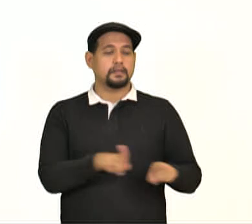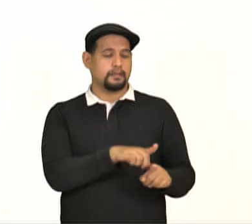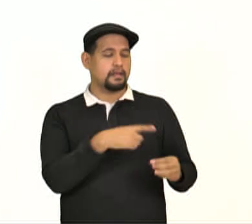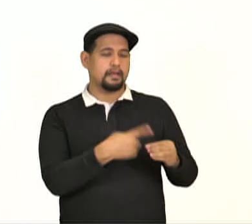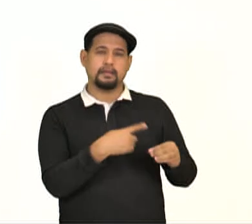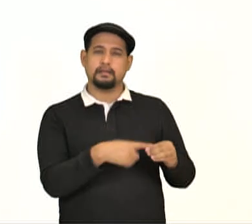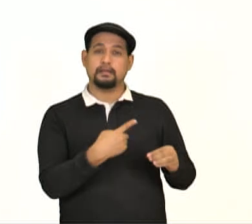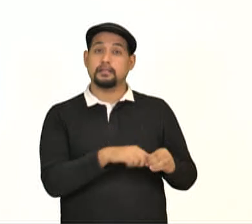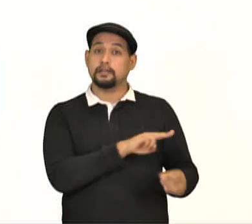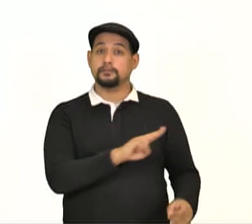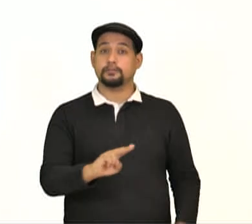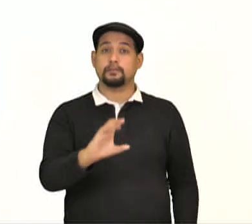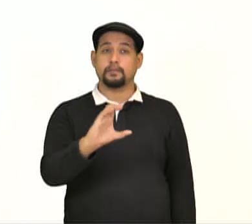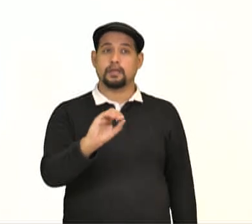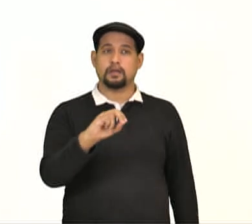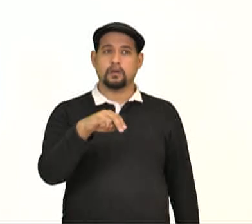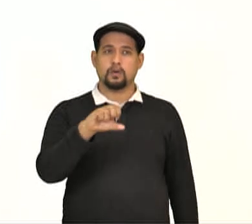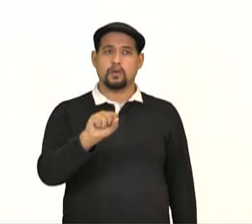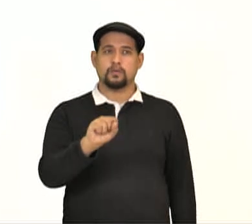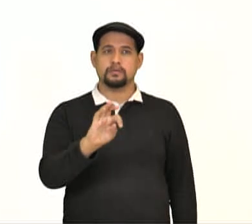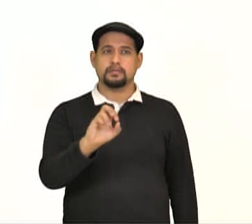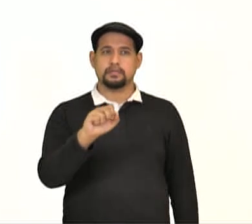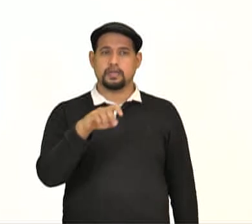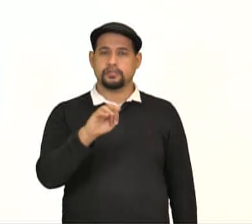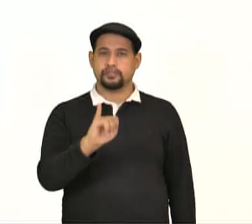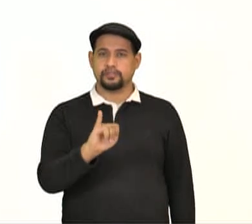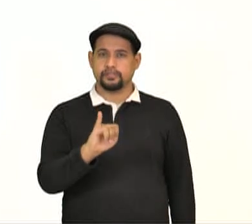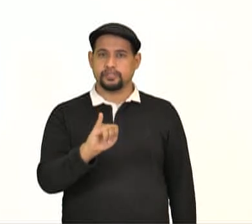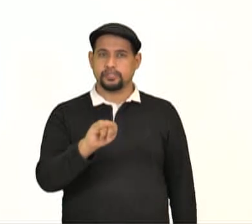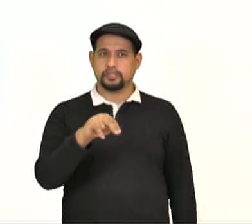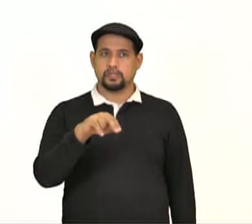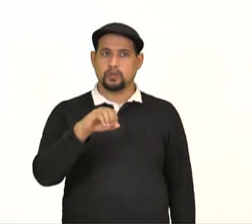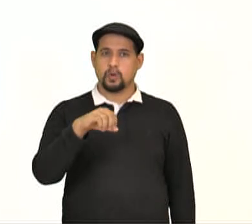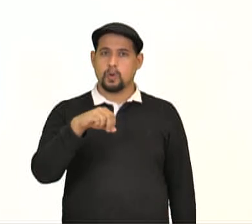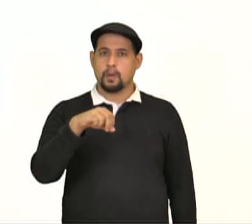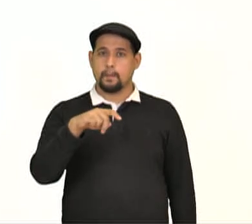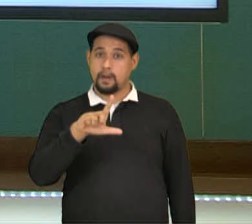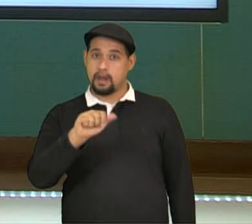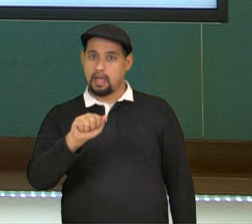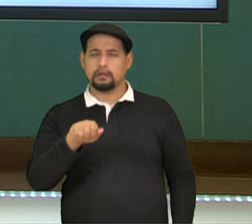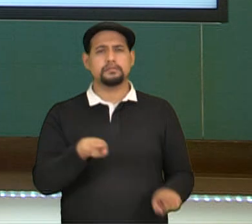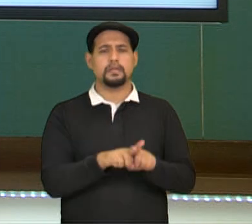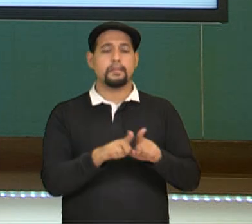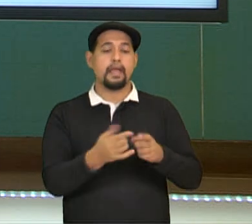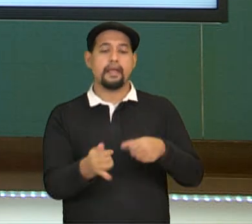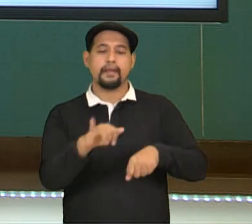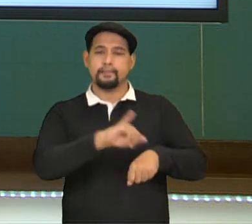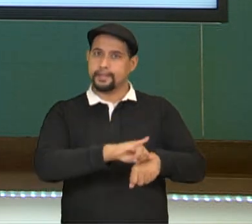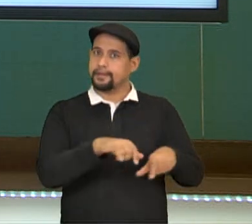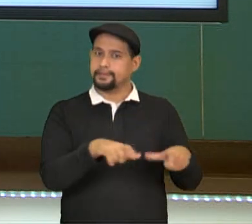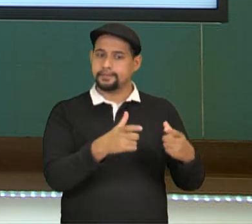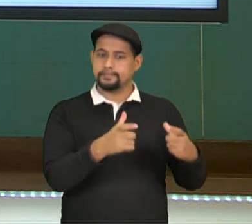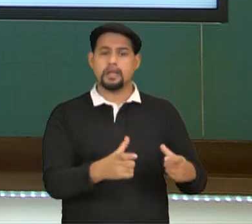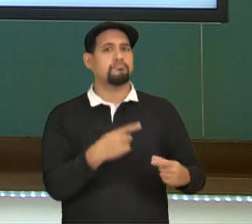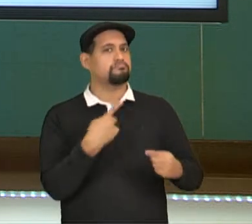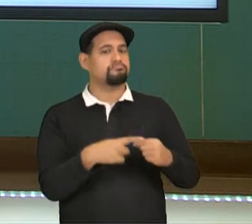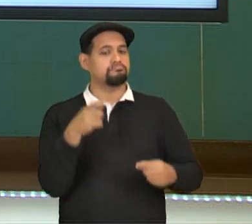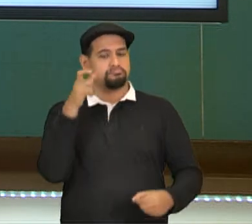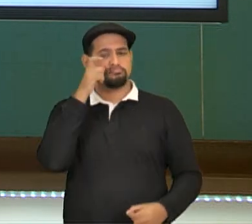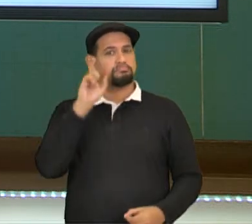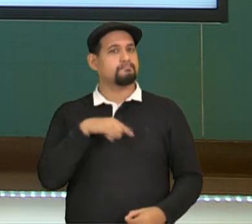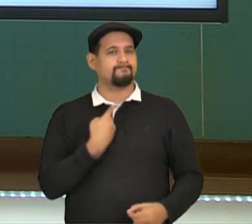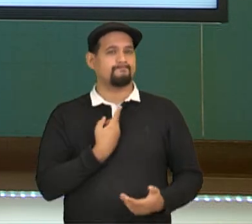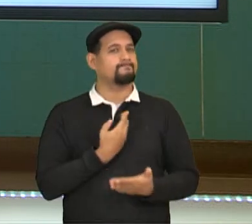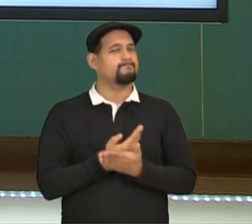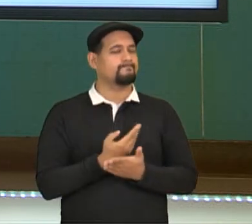de Constantinopla. Essa cidade vai ser a capital do Império Bizantino e ela era uma cidade muito interessante da gente